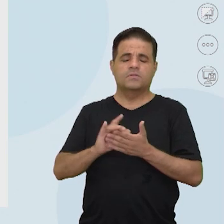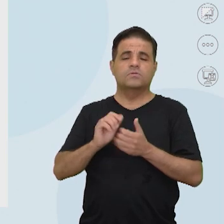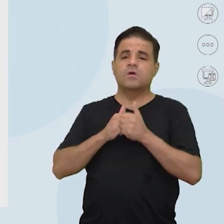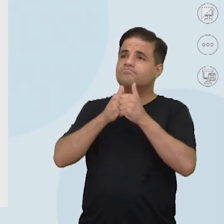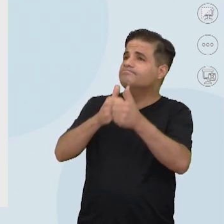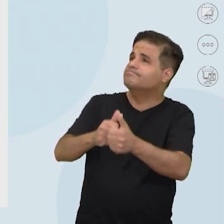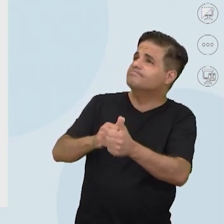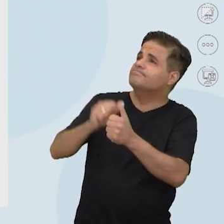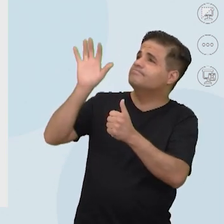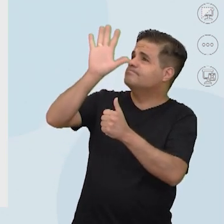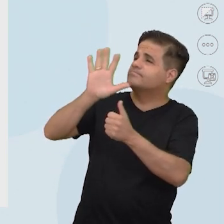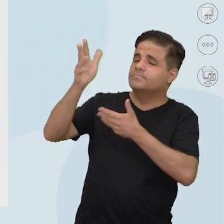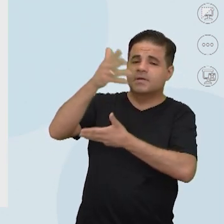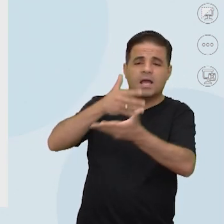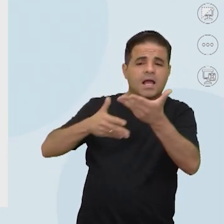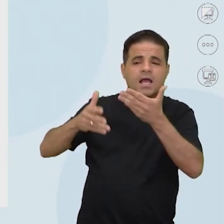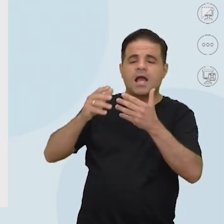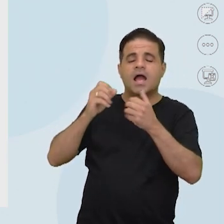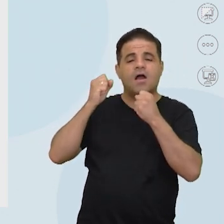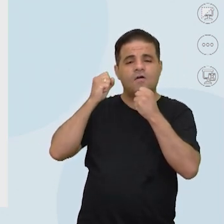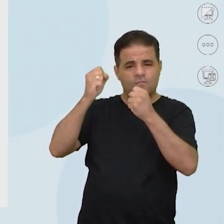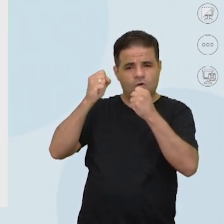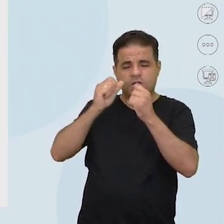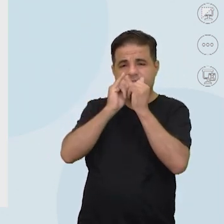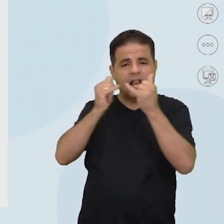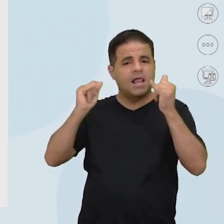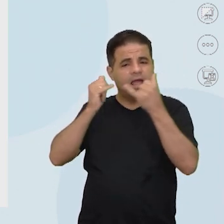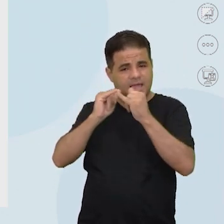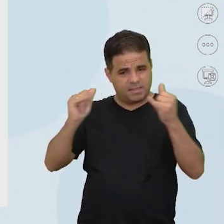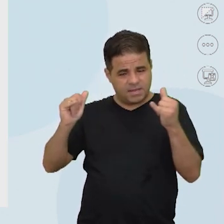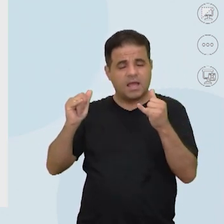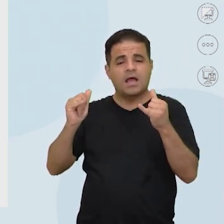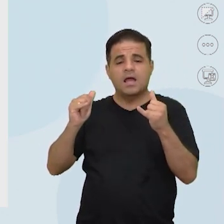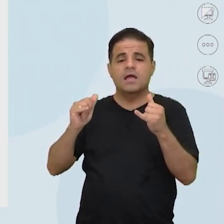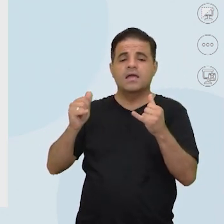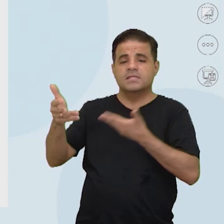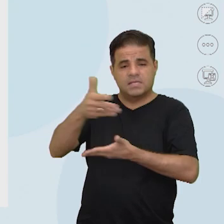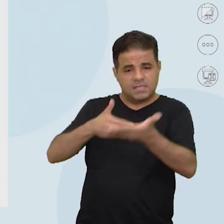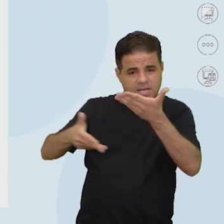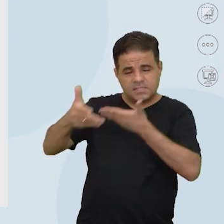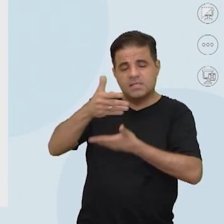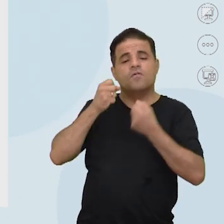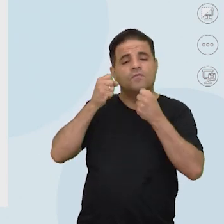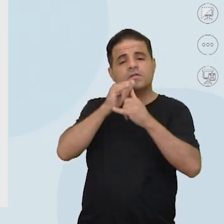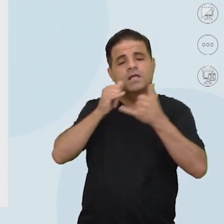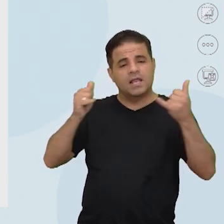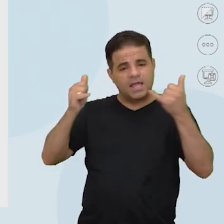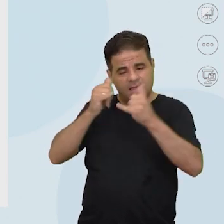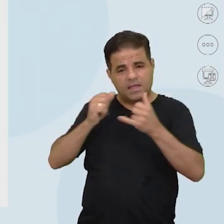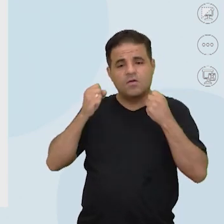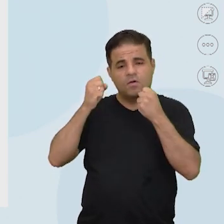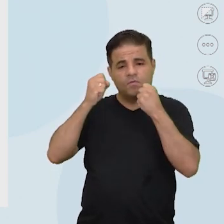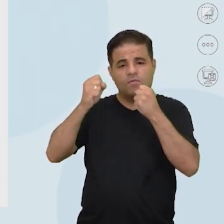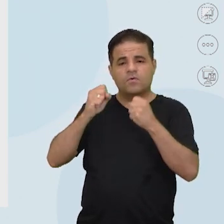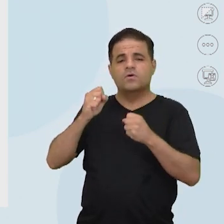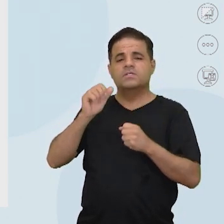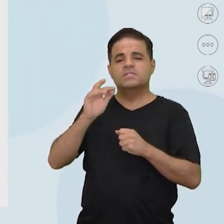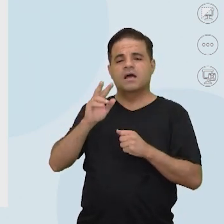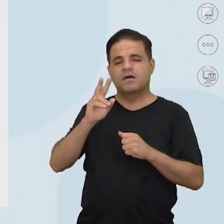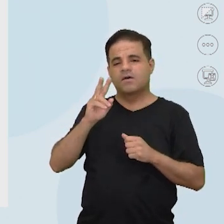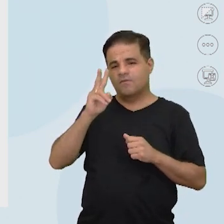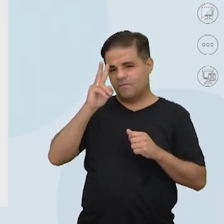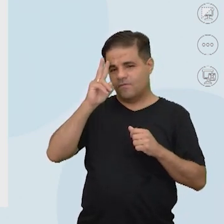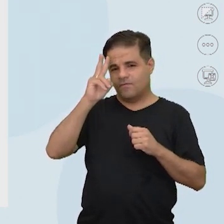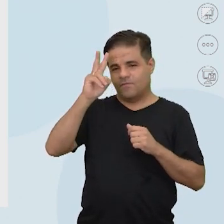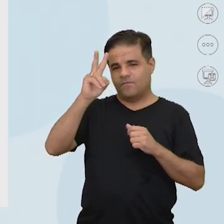aqui só a relação da força, né? Da força elétrica, certo? Essa interação da força elétrica com a força forte, tá? Por enquanto a gente